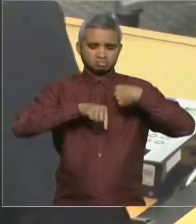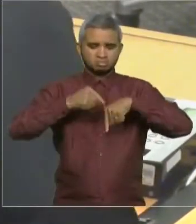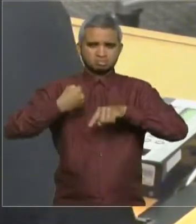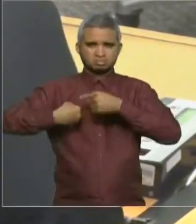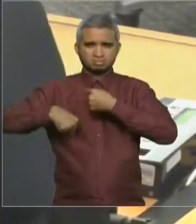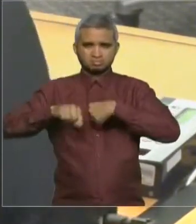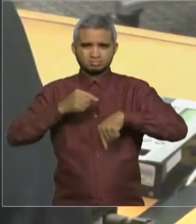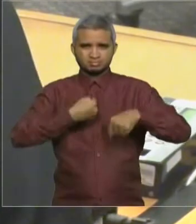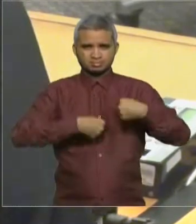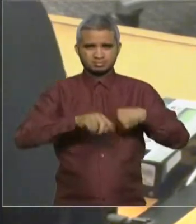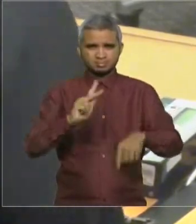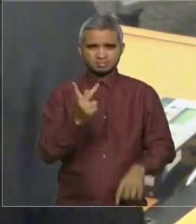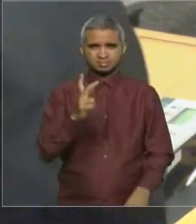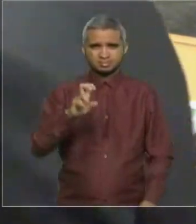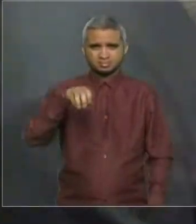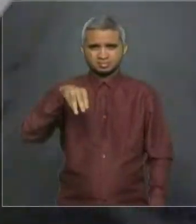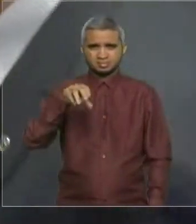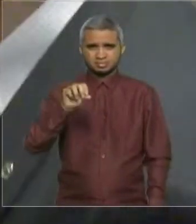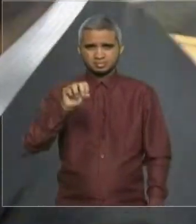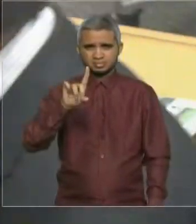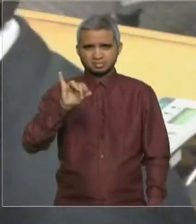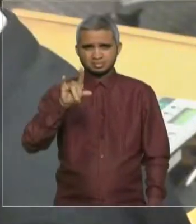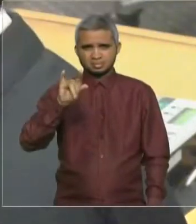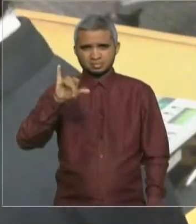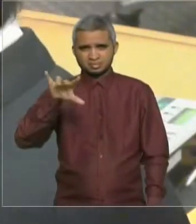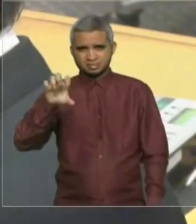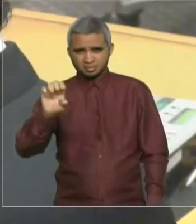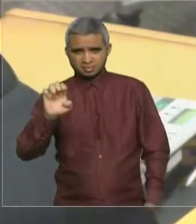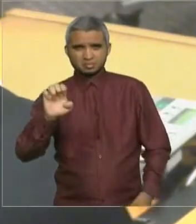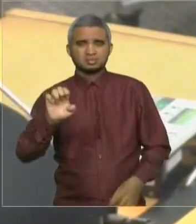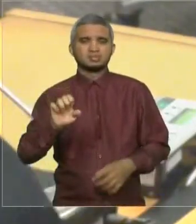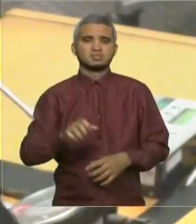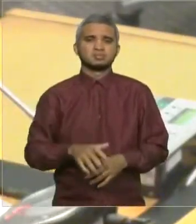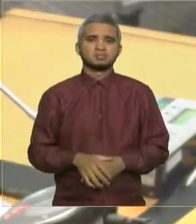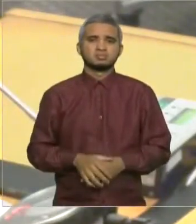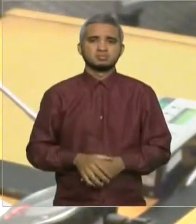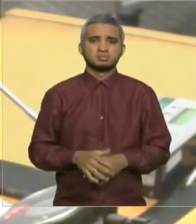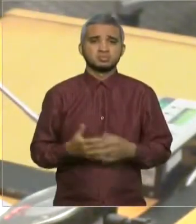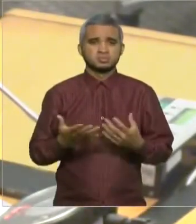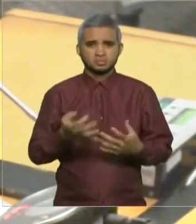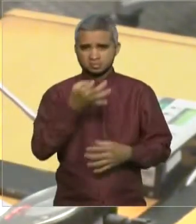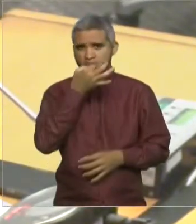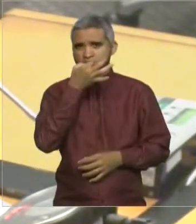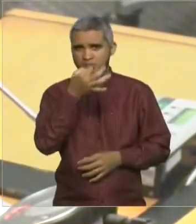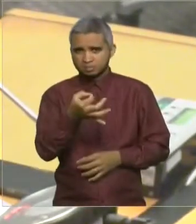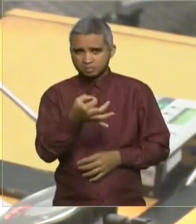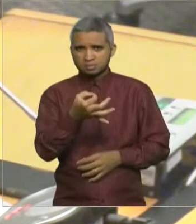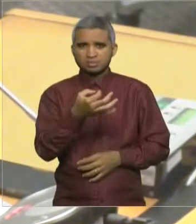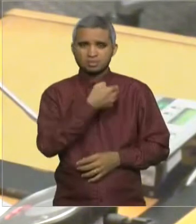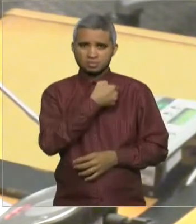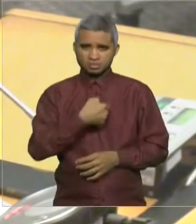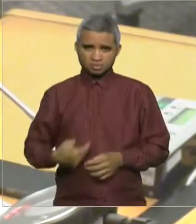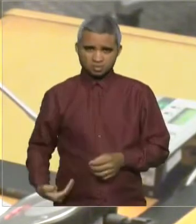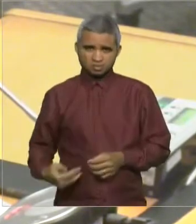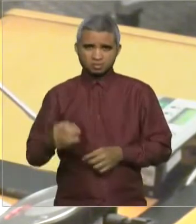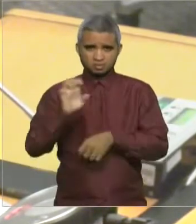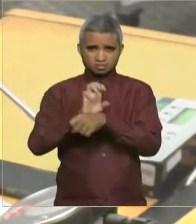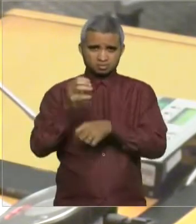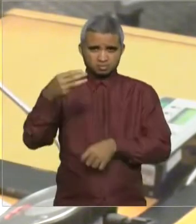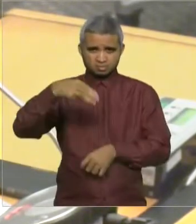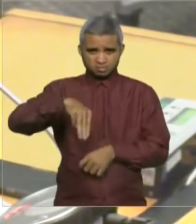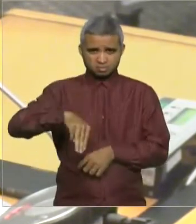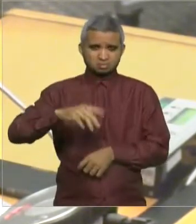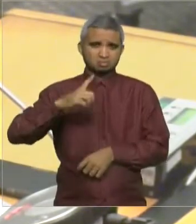pacientes, oriundos inclusive de outras enfermidades, mas que precisam ser dializados, eu acho que o governo do Maranhão cumpre mais uma missão, digamos